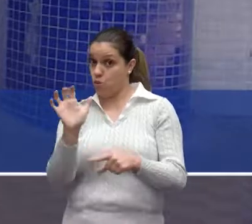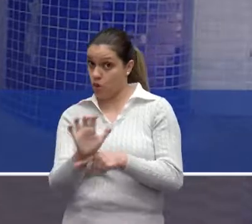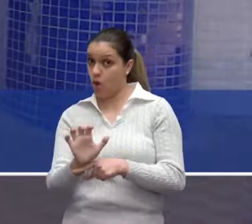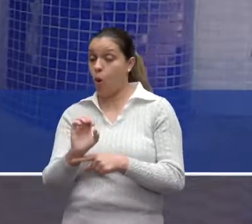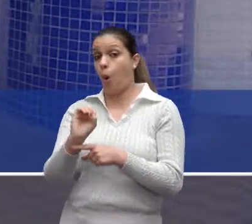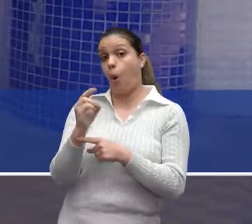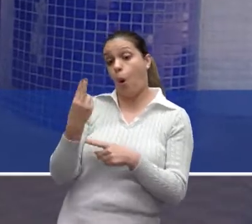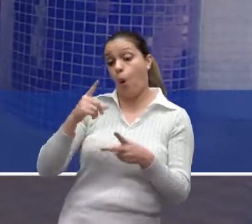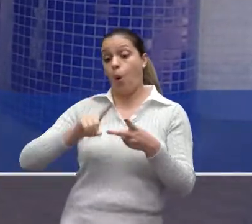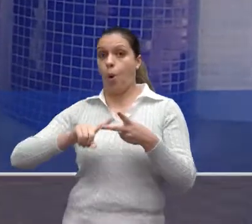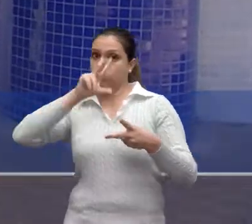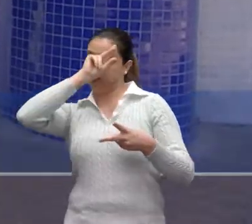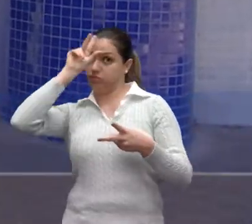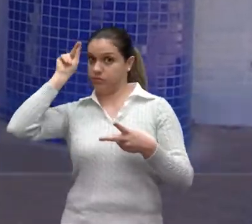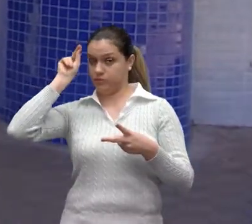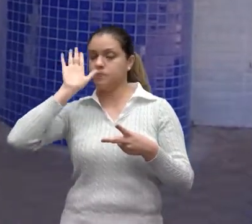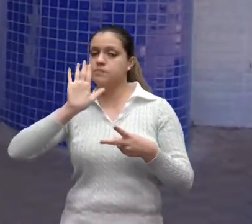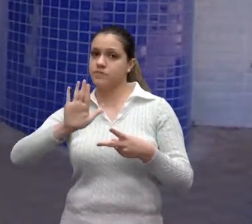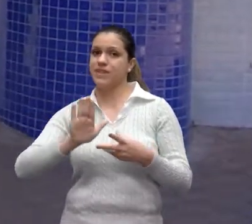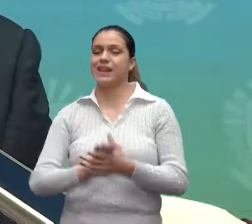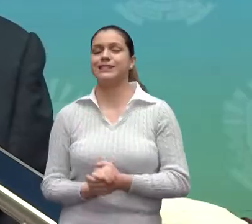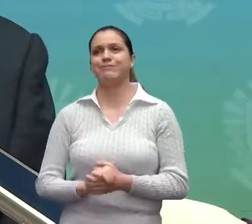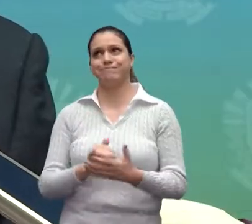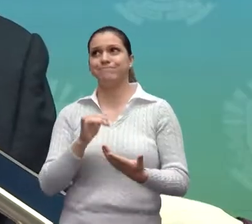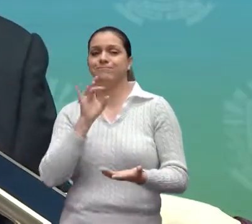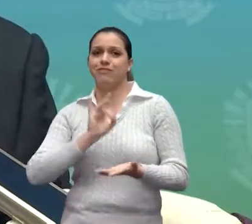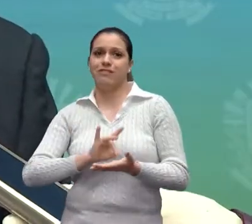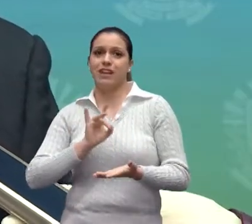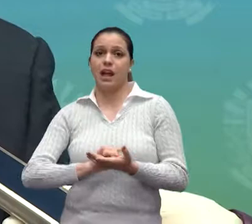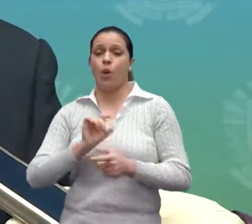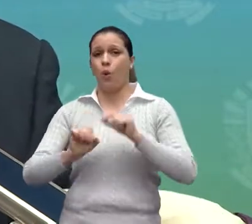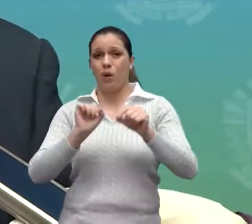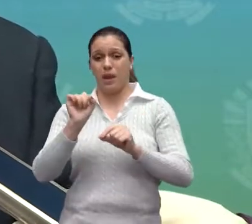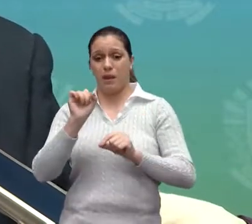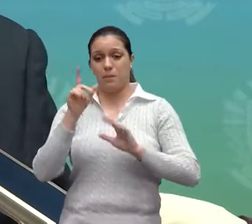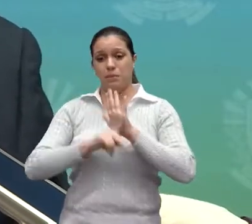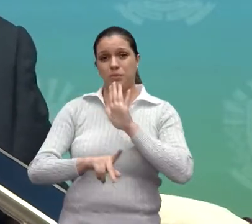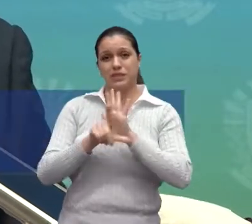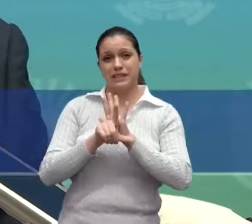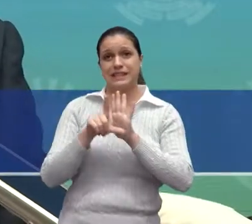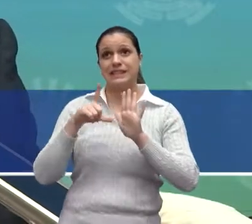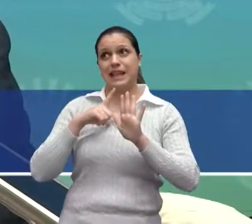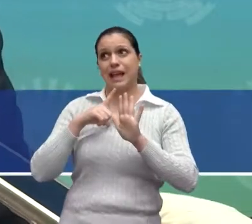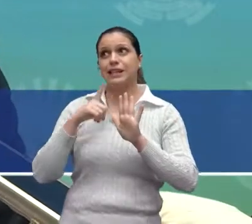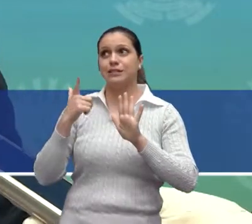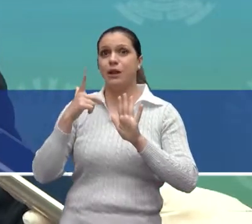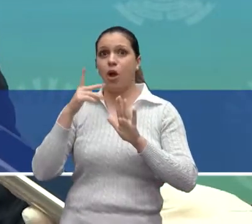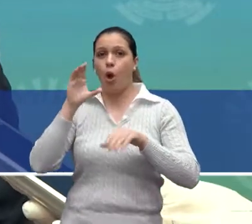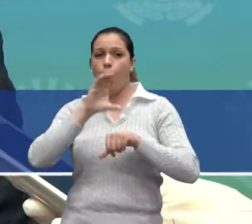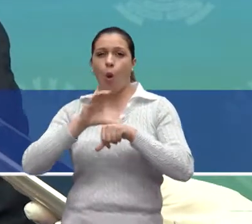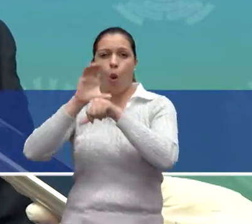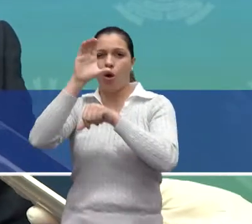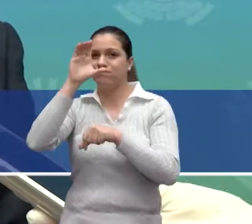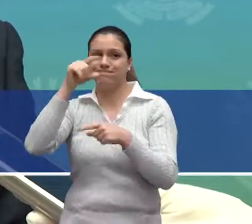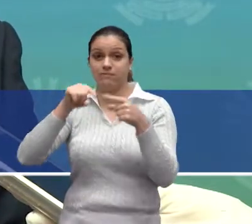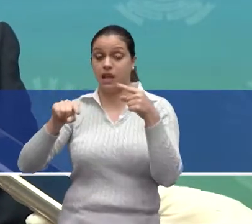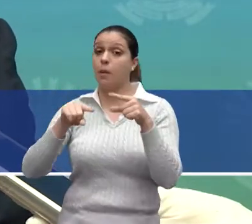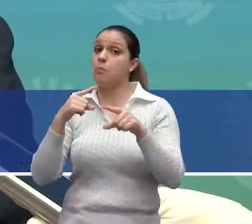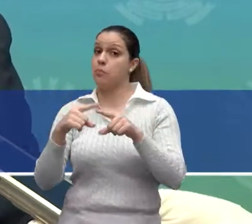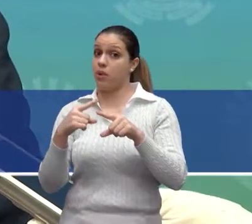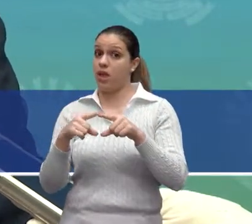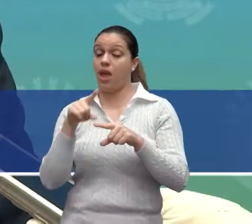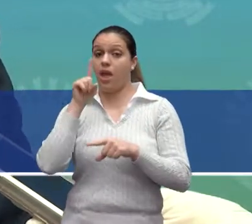públicos estaduais e municipais. Obviamente que é uma óbice de inconstitucionalidade no projeto, porque ele entra na